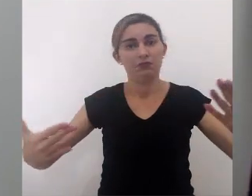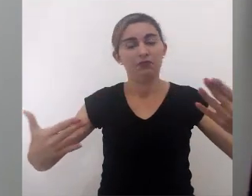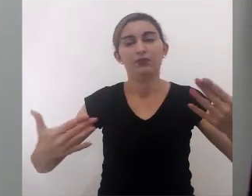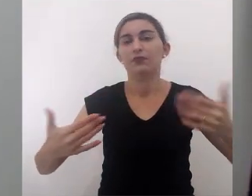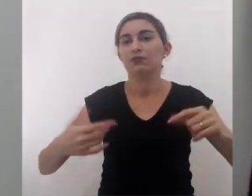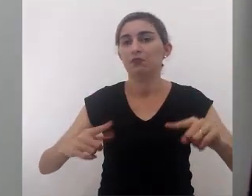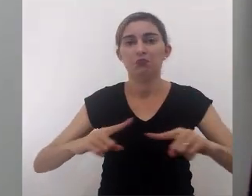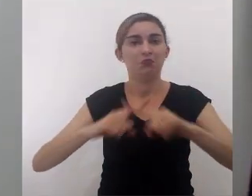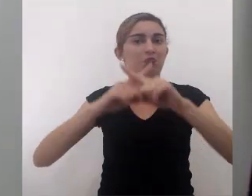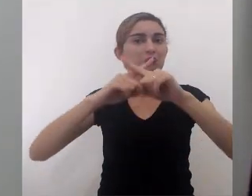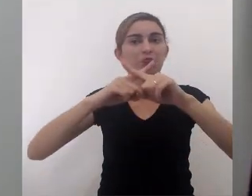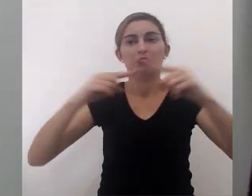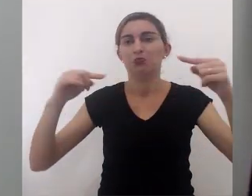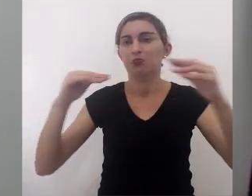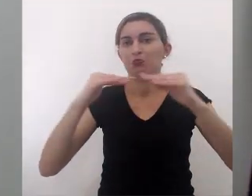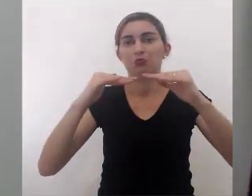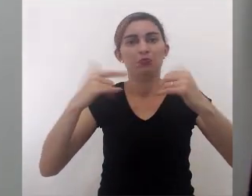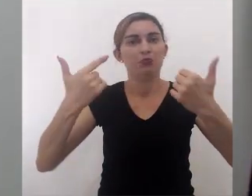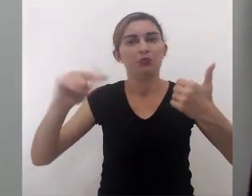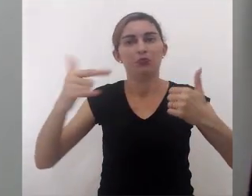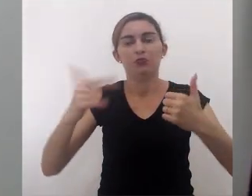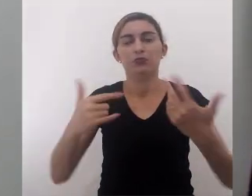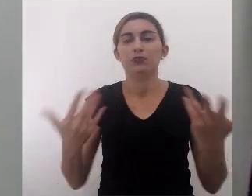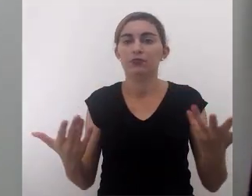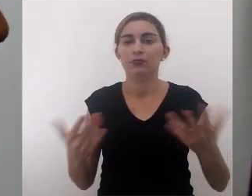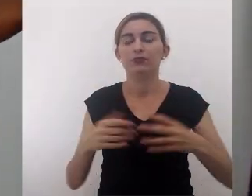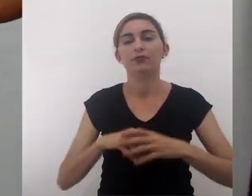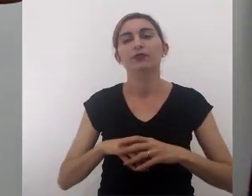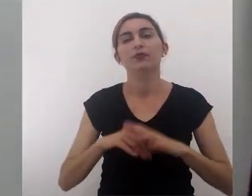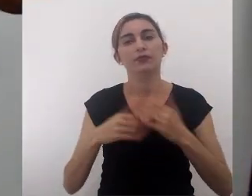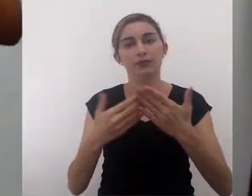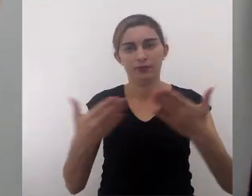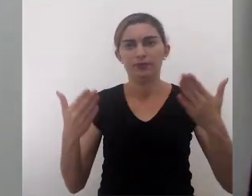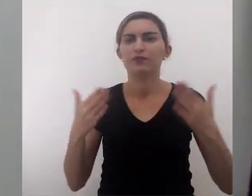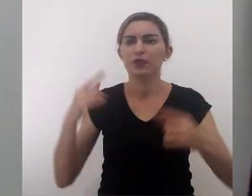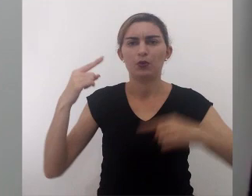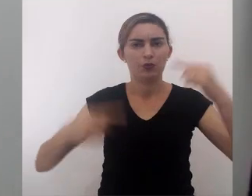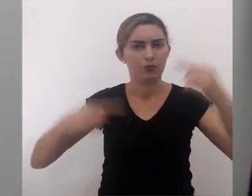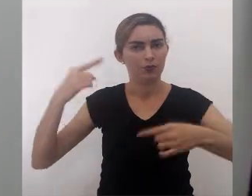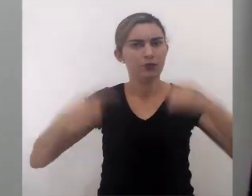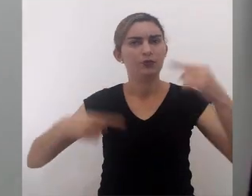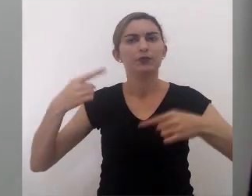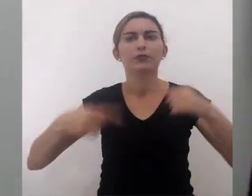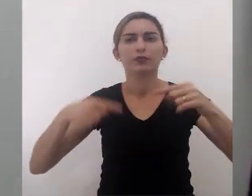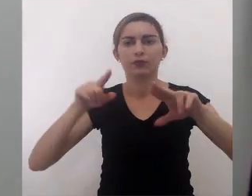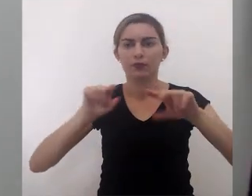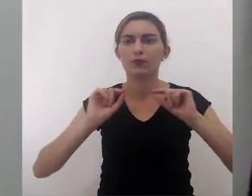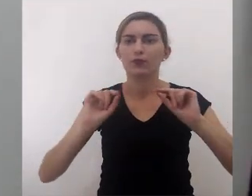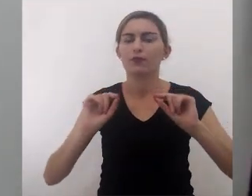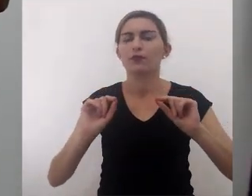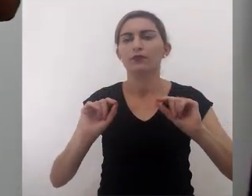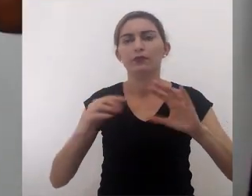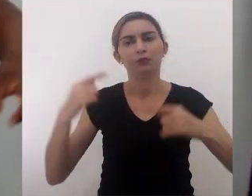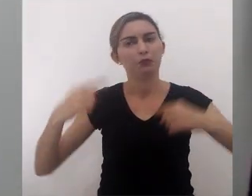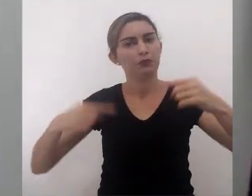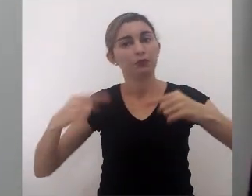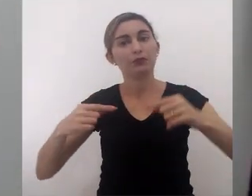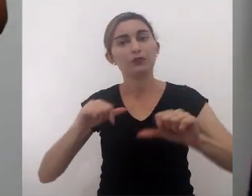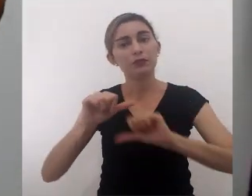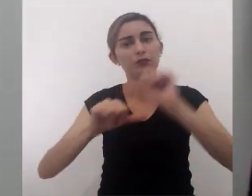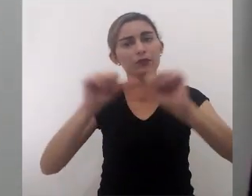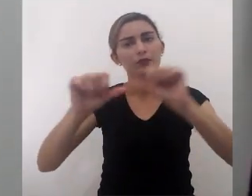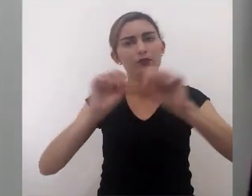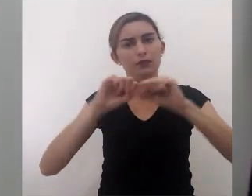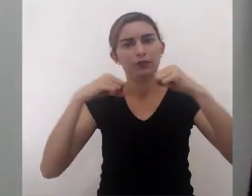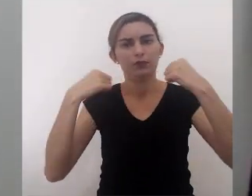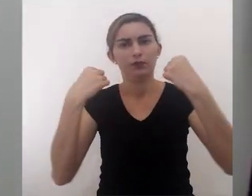Inconciliáveis, meus prezados. Esse conflito é um motor de quê? Das transformações sociais ao